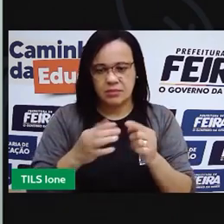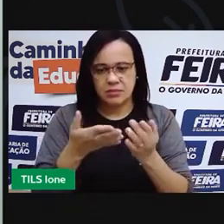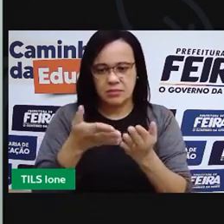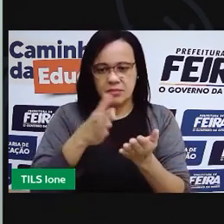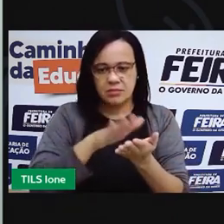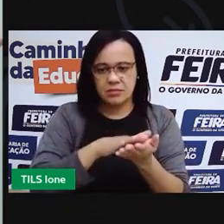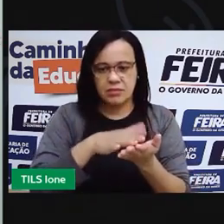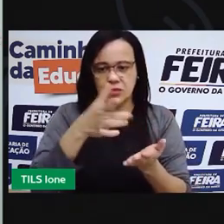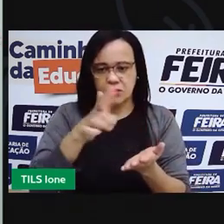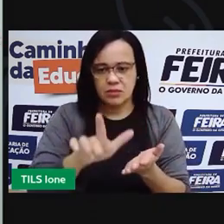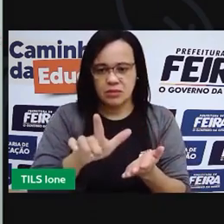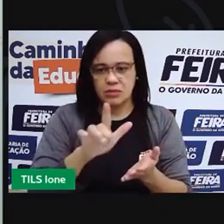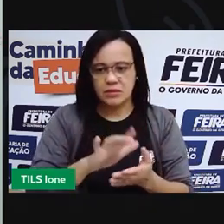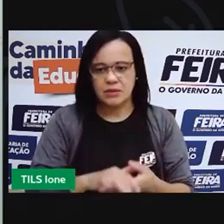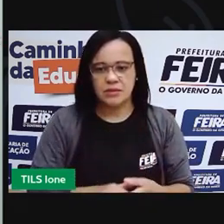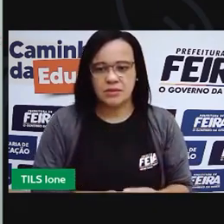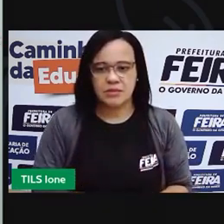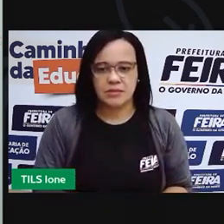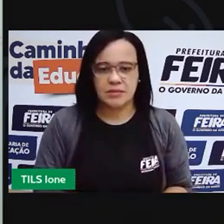Fez isso.